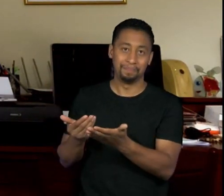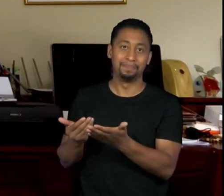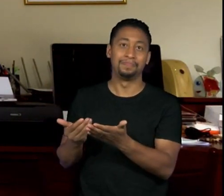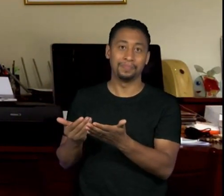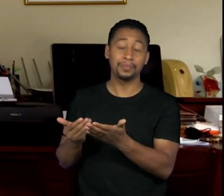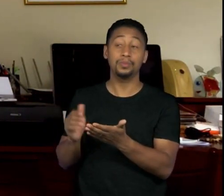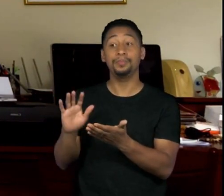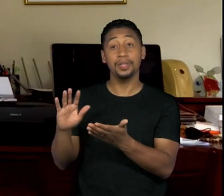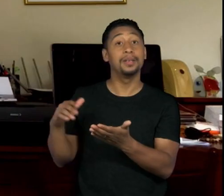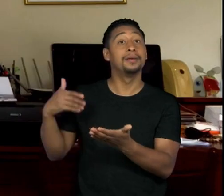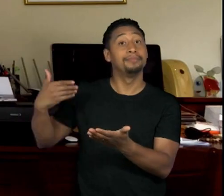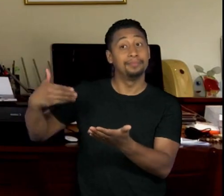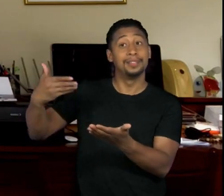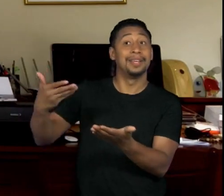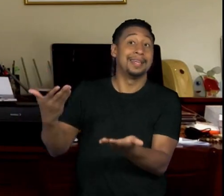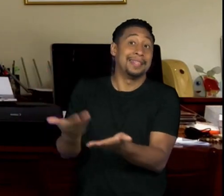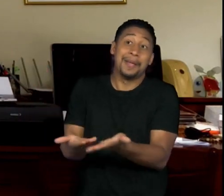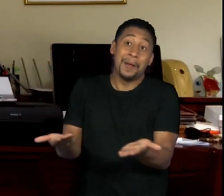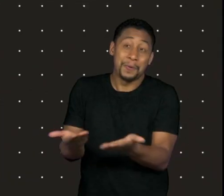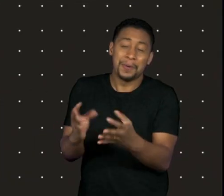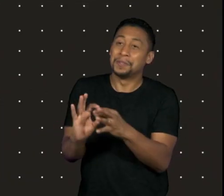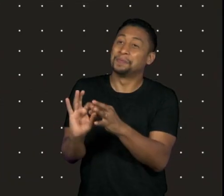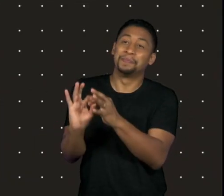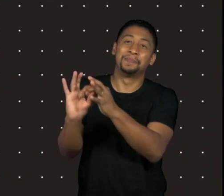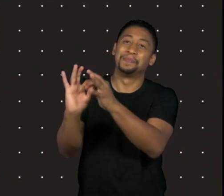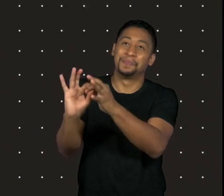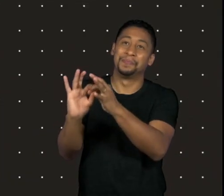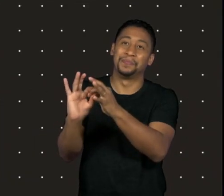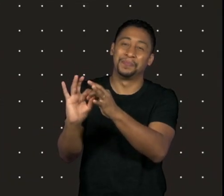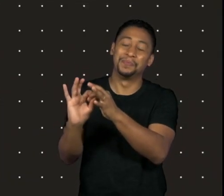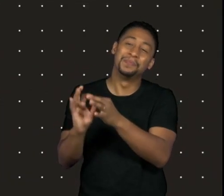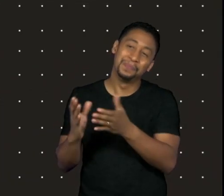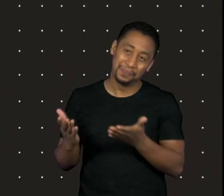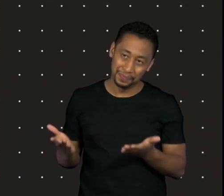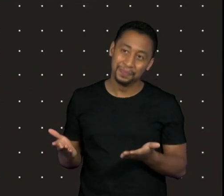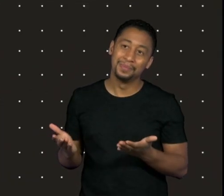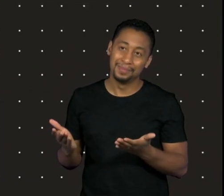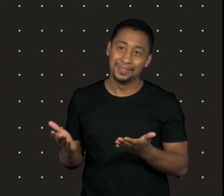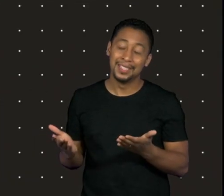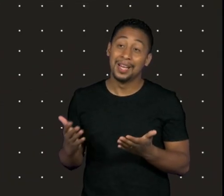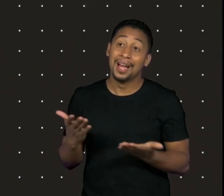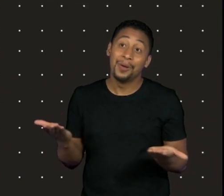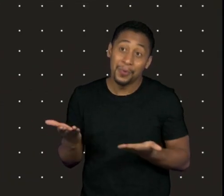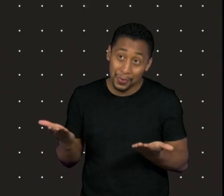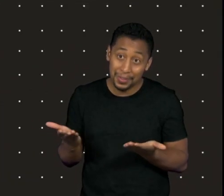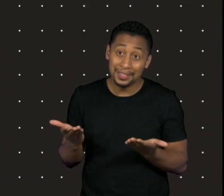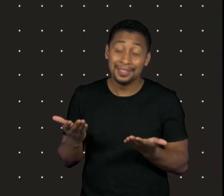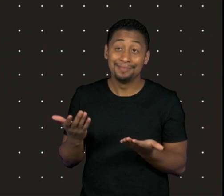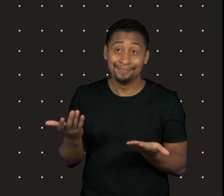E desde então a gente está ligado. Eu estou aqui só para